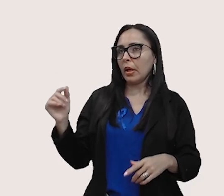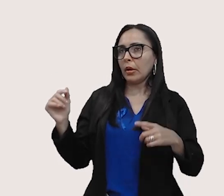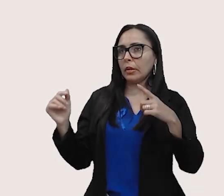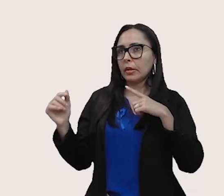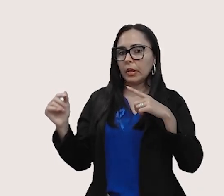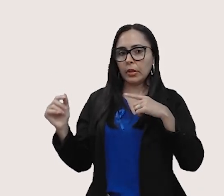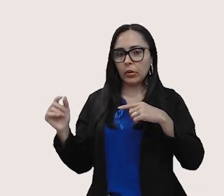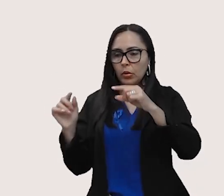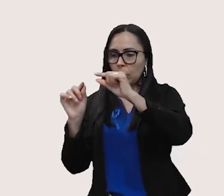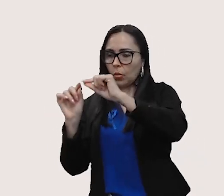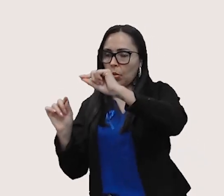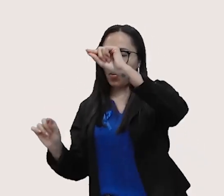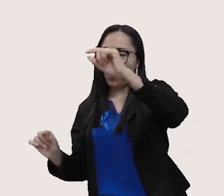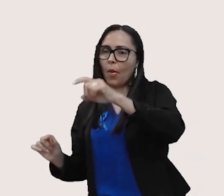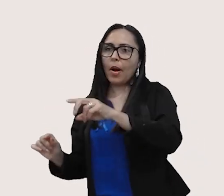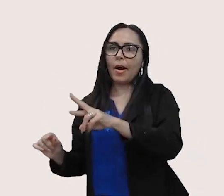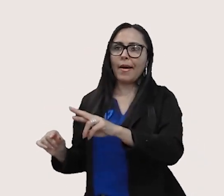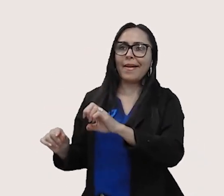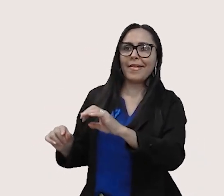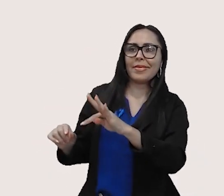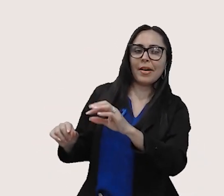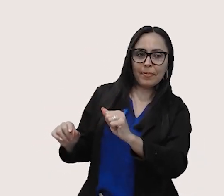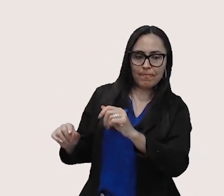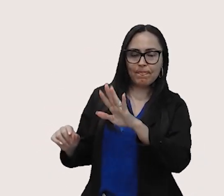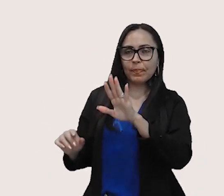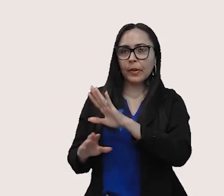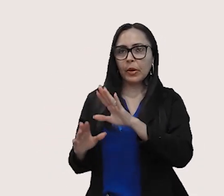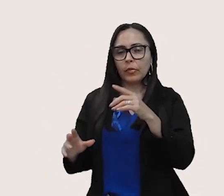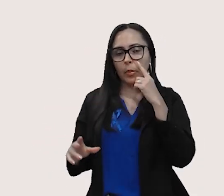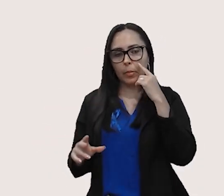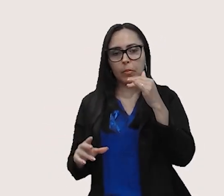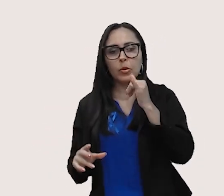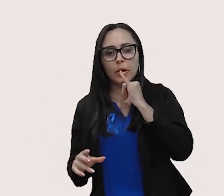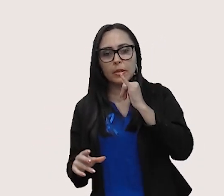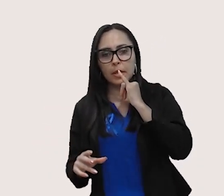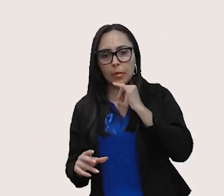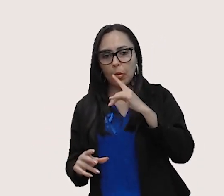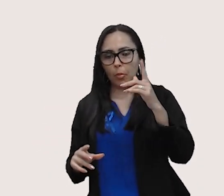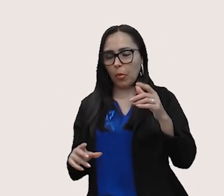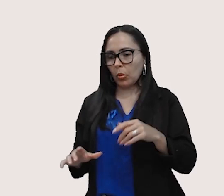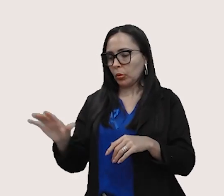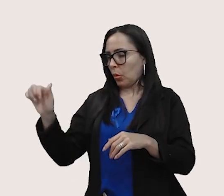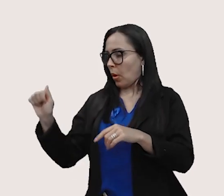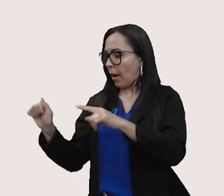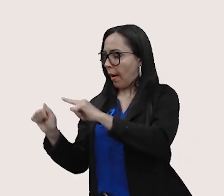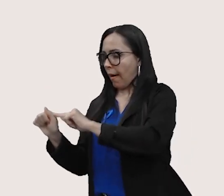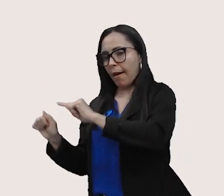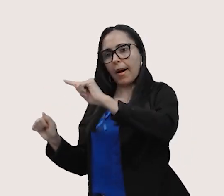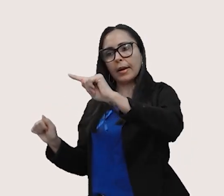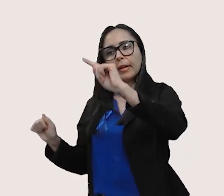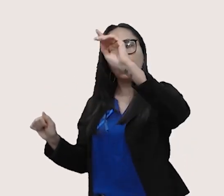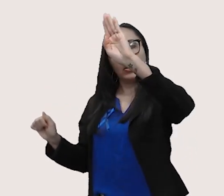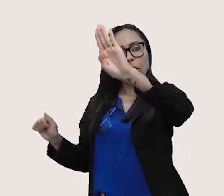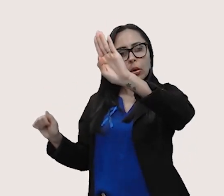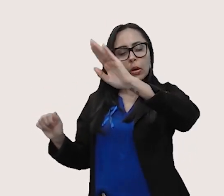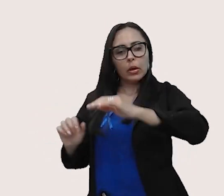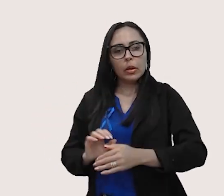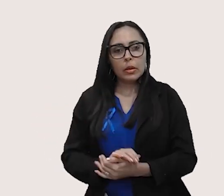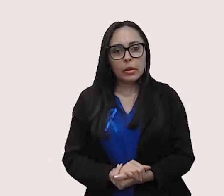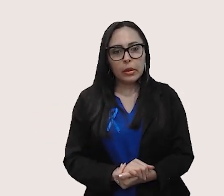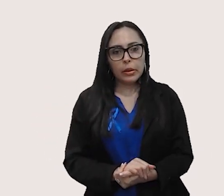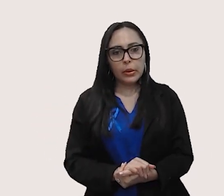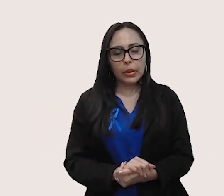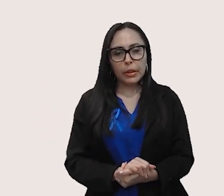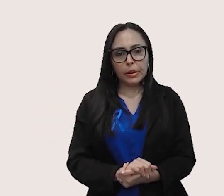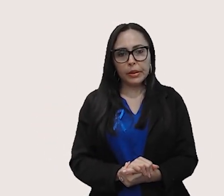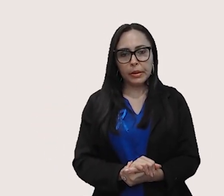um segmento de reta que vai de, por exemplo, um ponto A até um ponto B. Esse segmento de reta